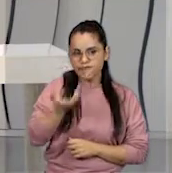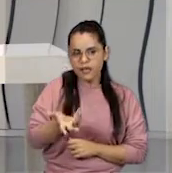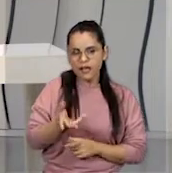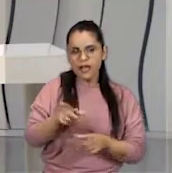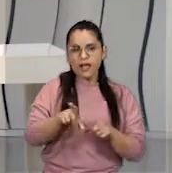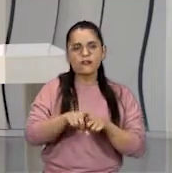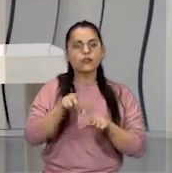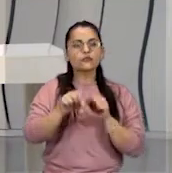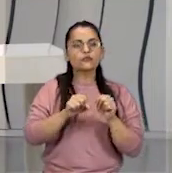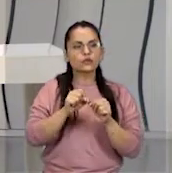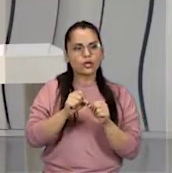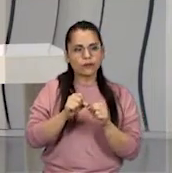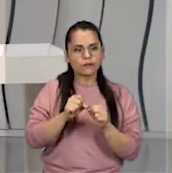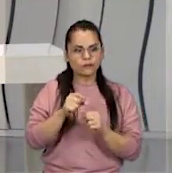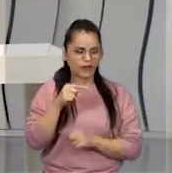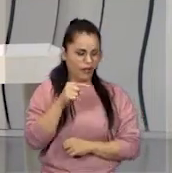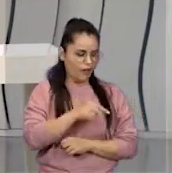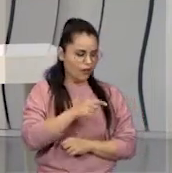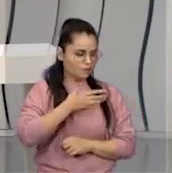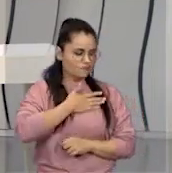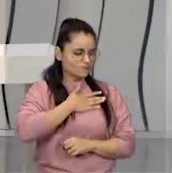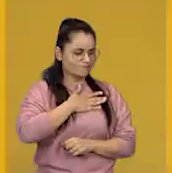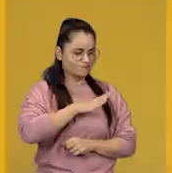sofistas degeneravam a política